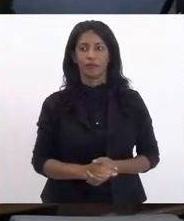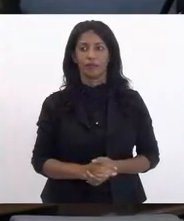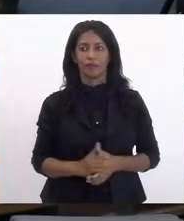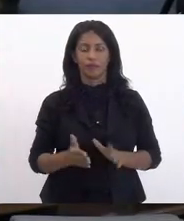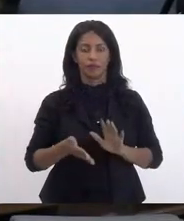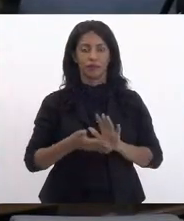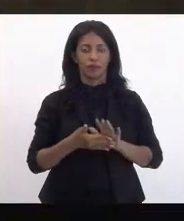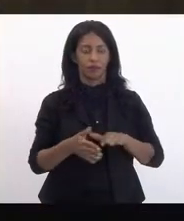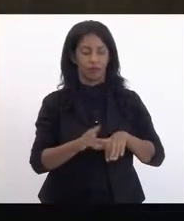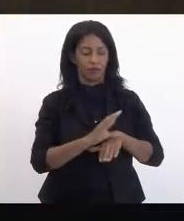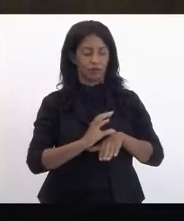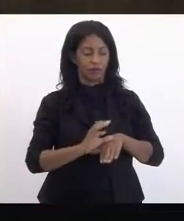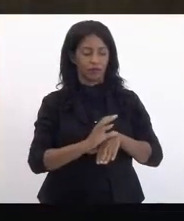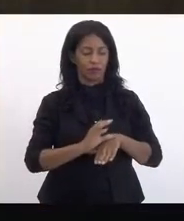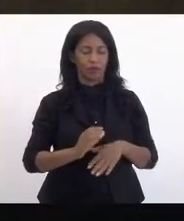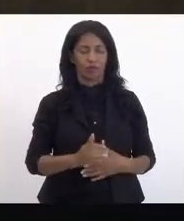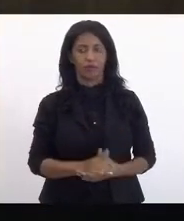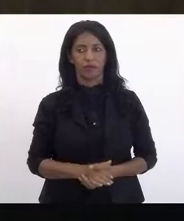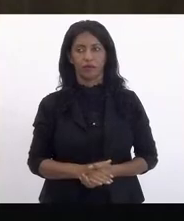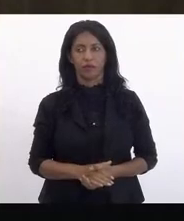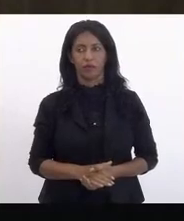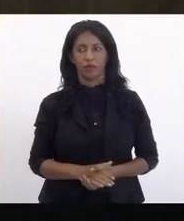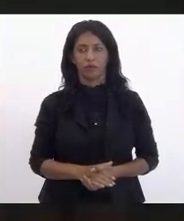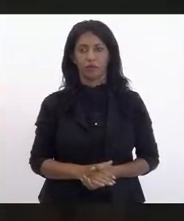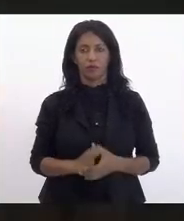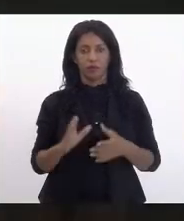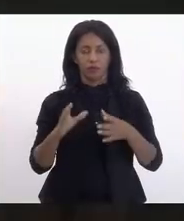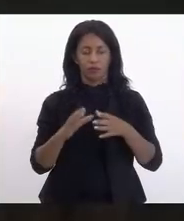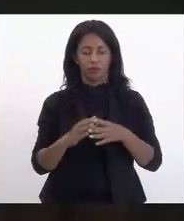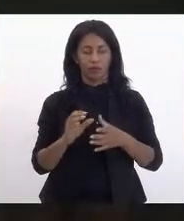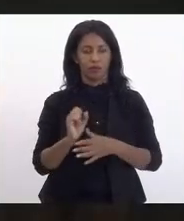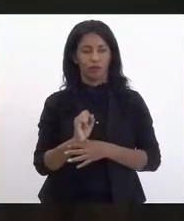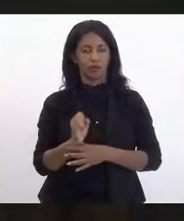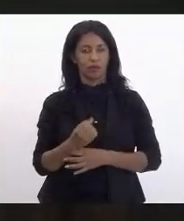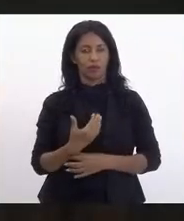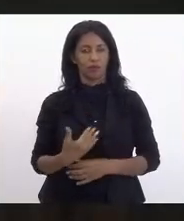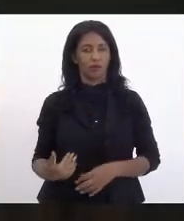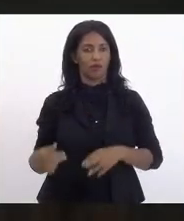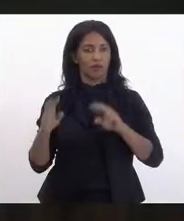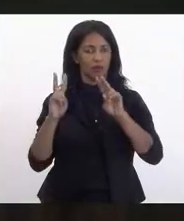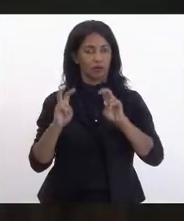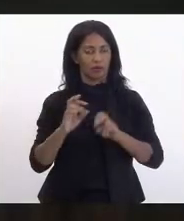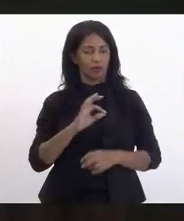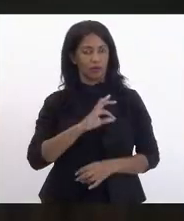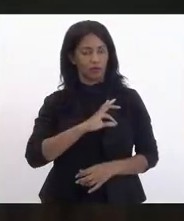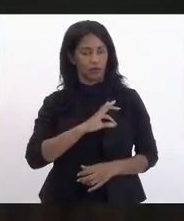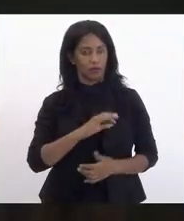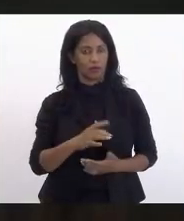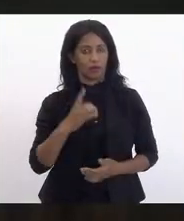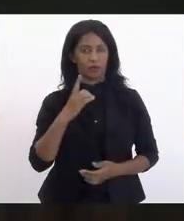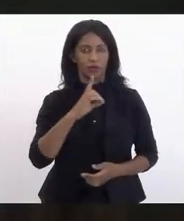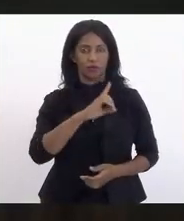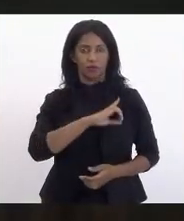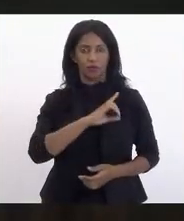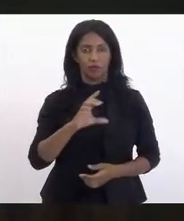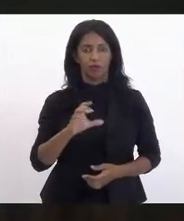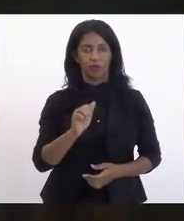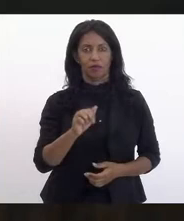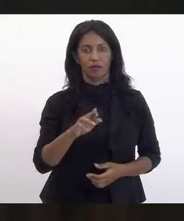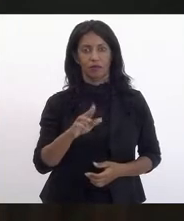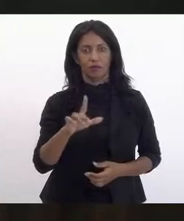Parecer é pela constitucionalidade. Pela Comissão de Segurança Pública e Assuntos de Polícia, delegado Carlos